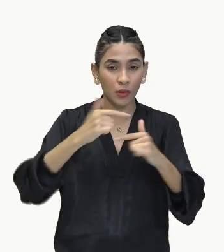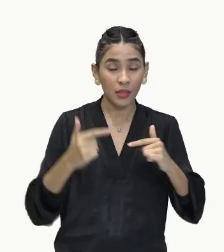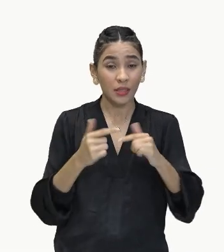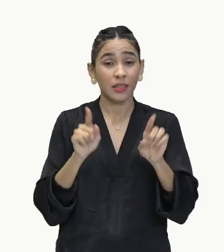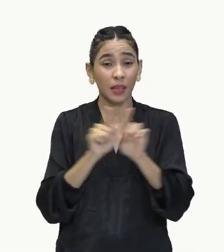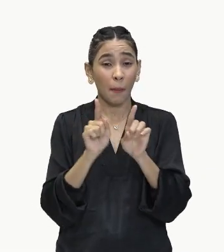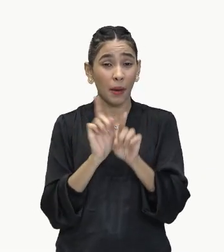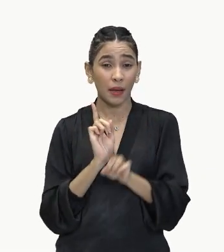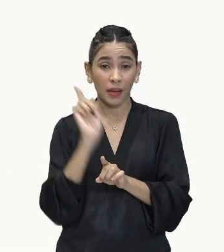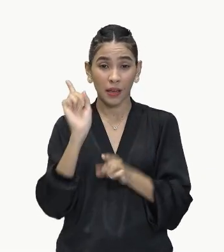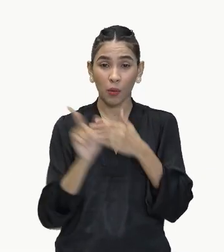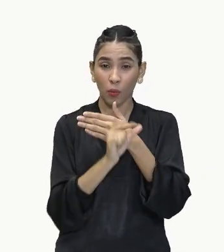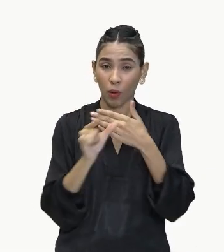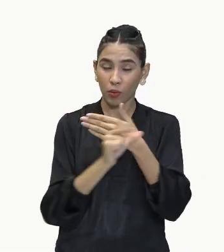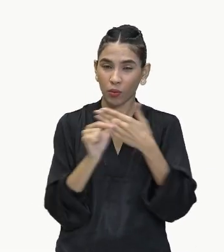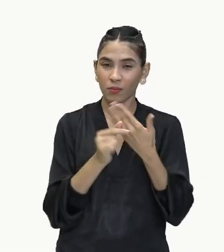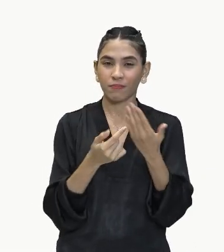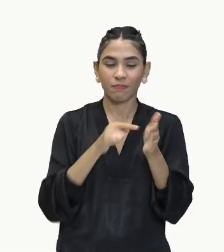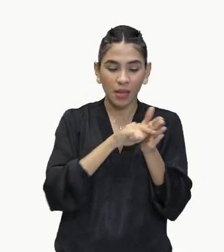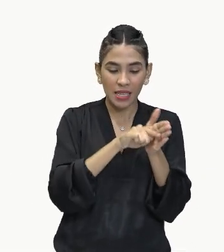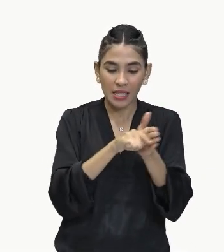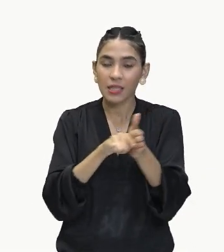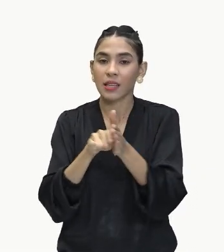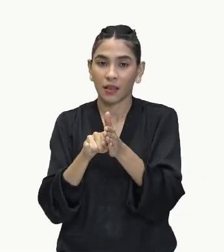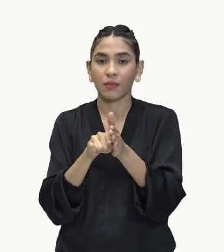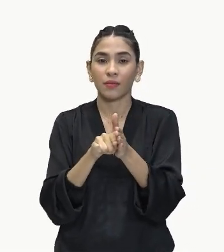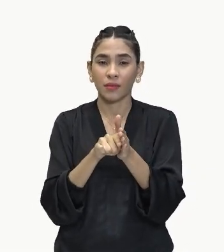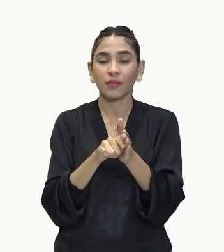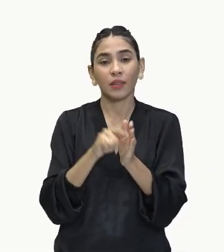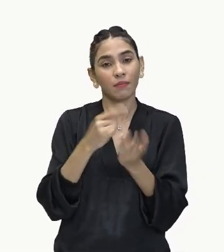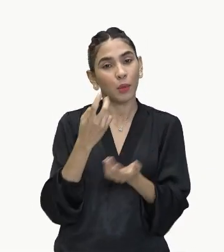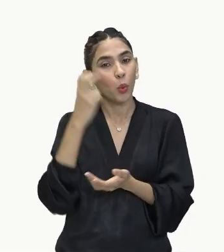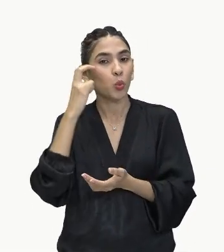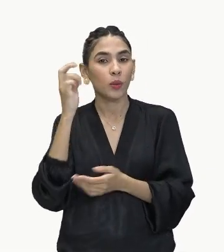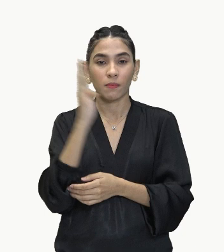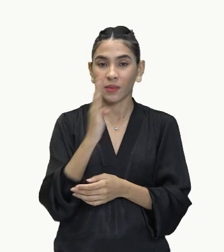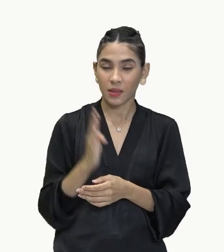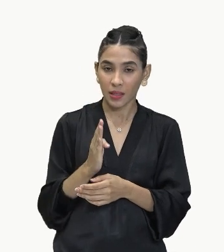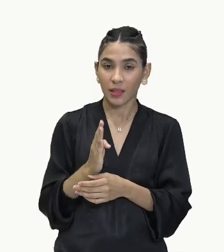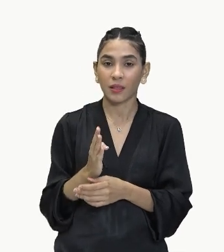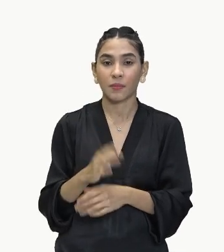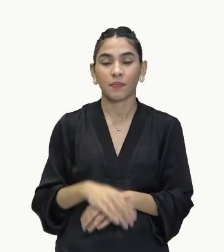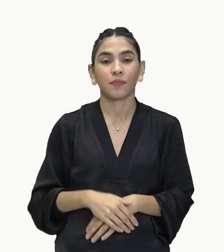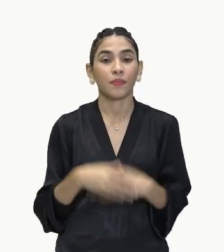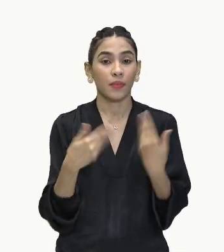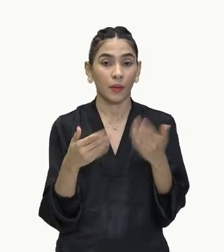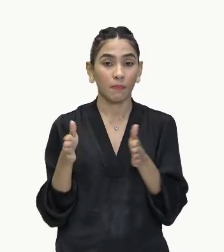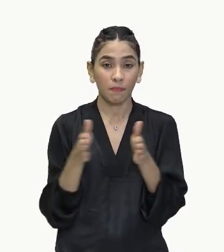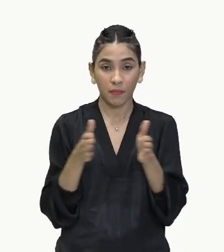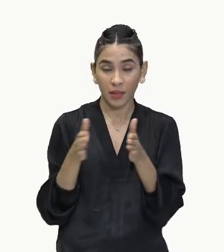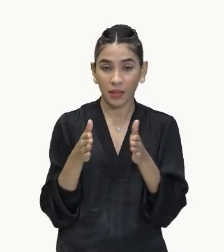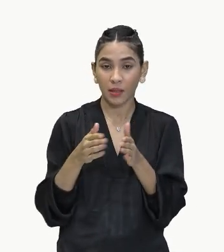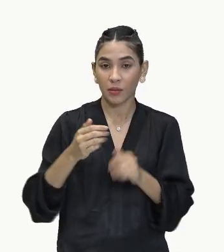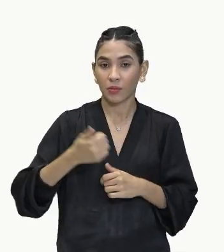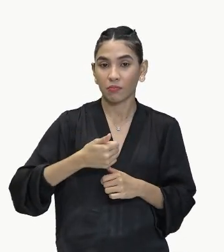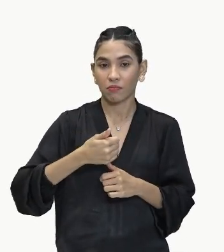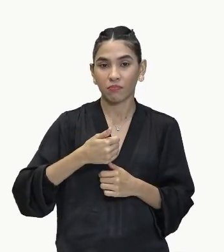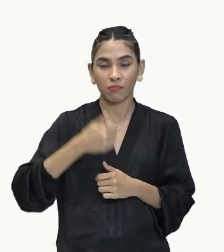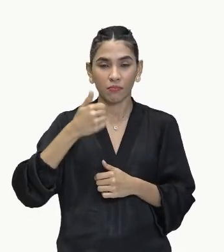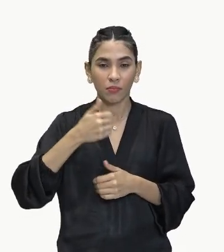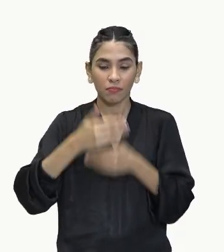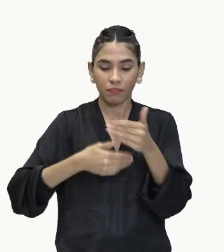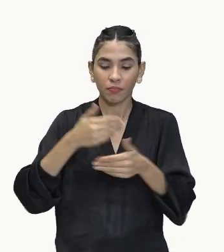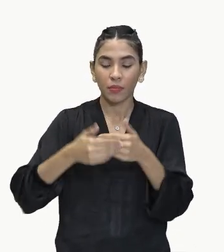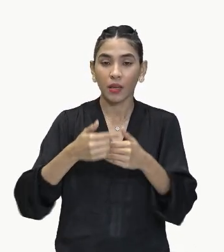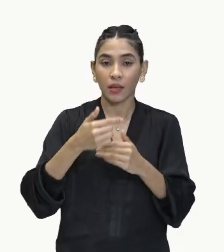muito sobre a cultura brasileira. Isso mesmo, ele fez lá nesse período aí das primeiras décadas do